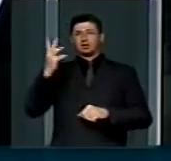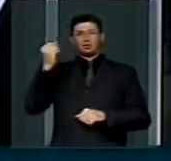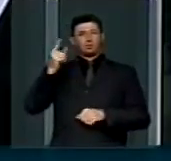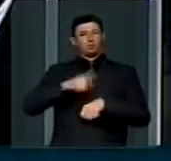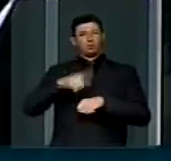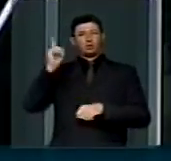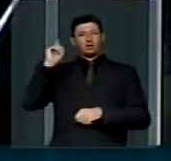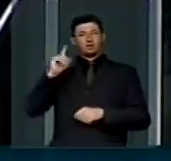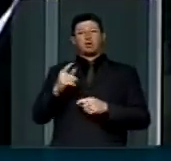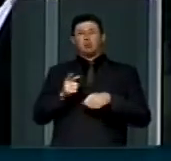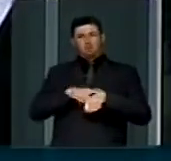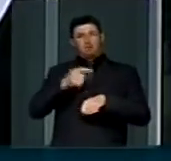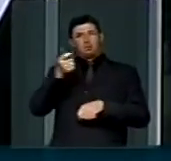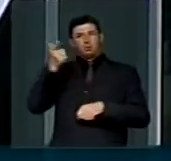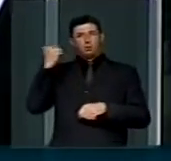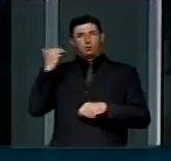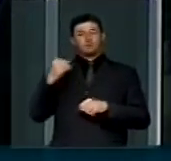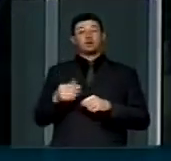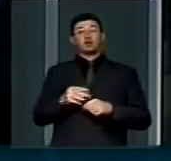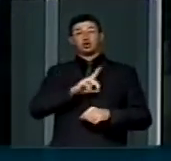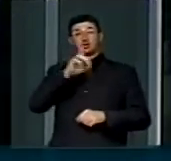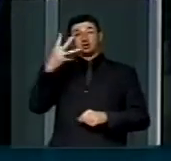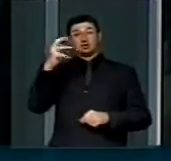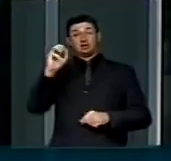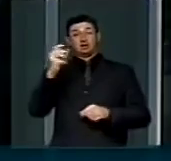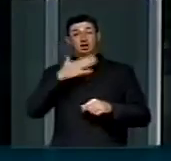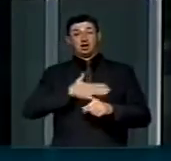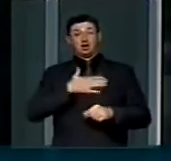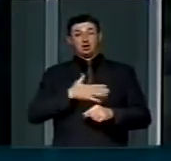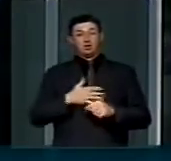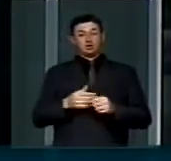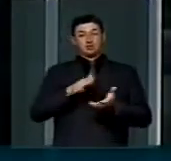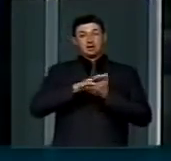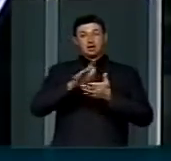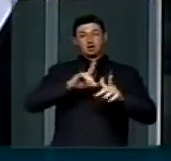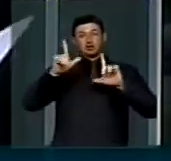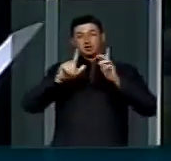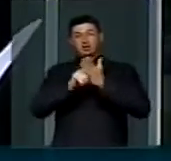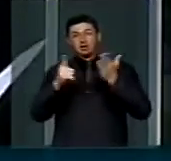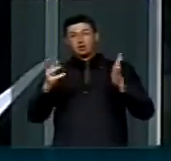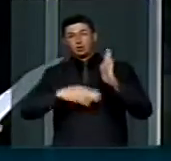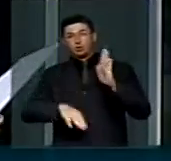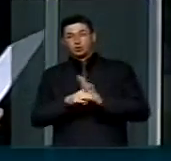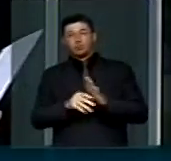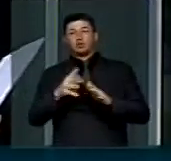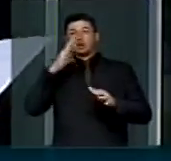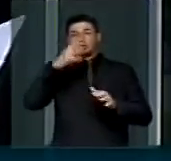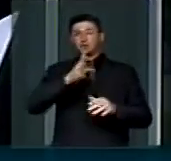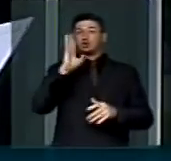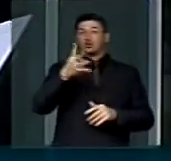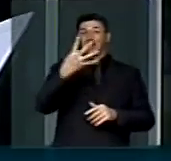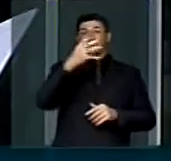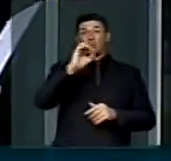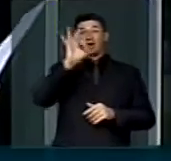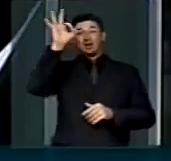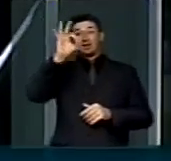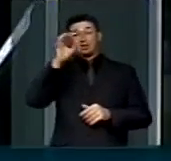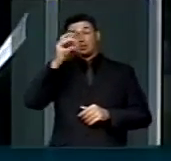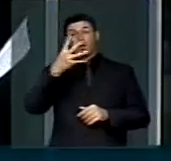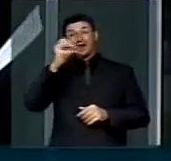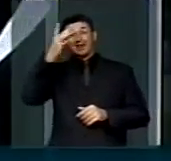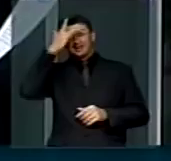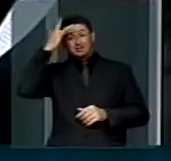Para ser mais preciso, no dia 30 de agosto, a imprensa denunciou que mais de 40 pessoas, vejam